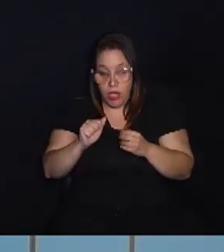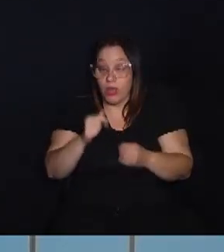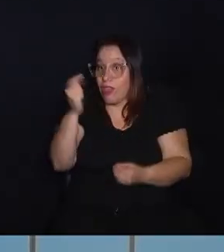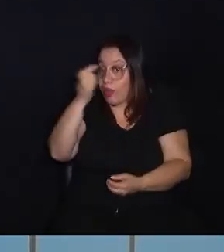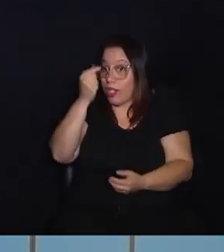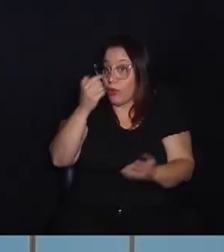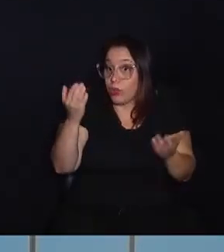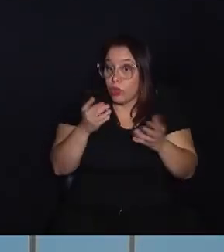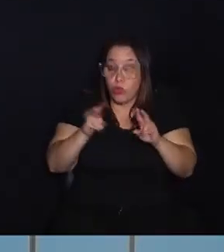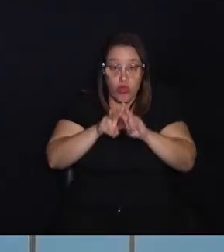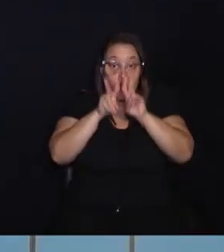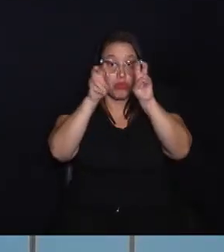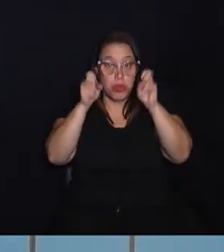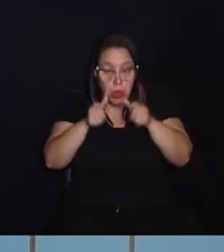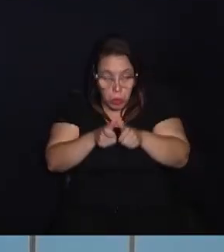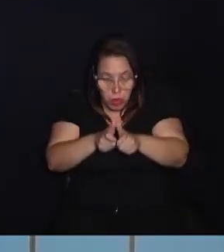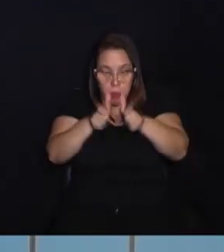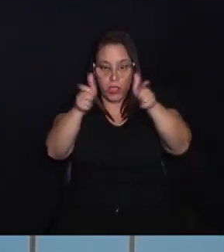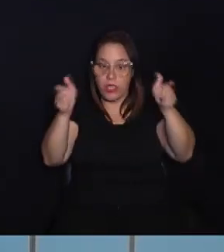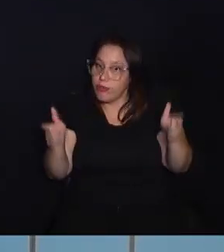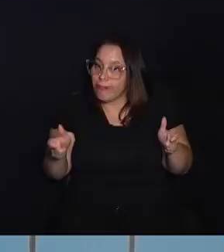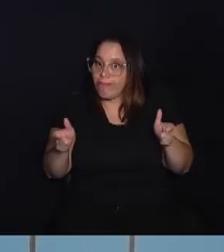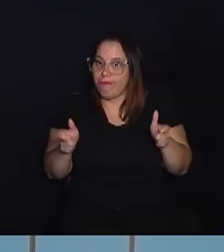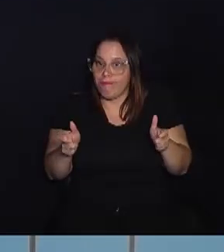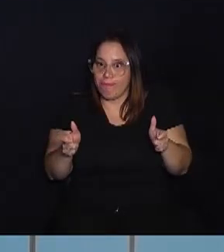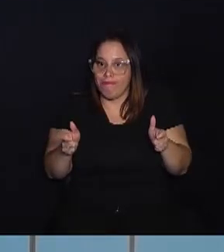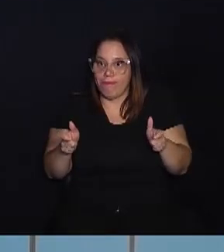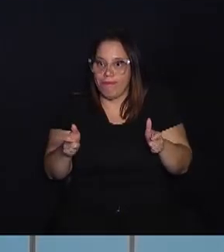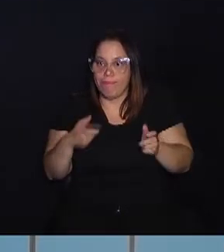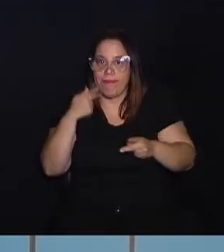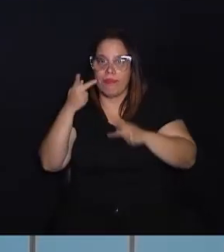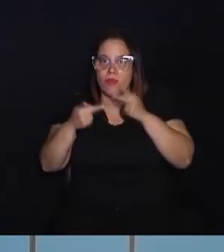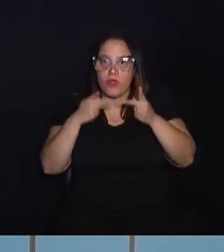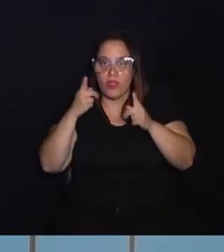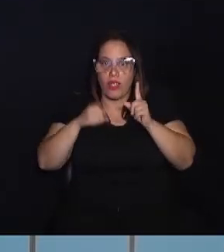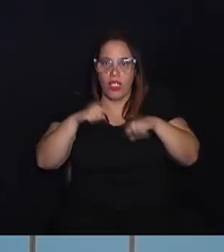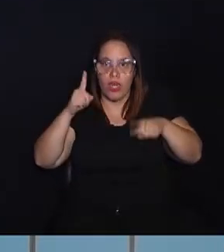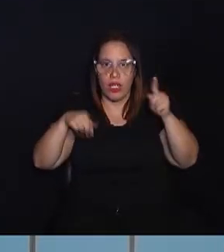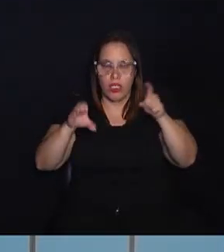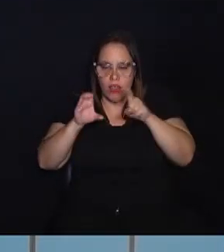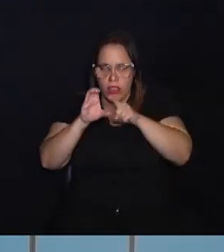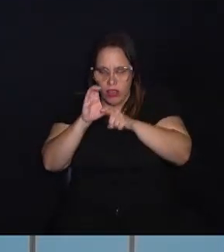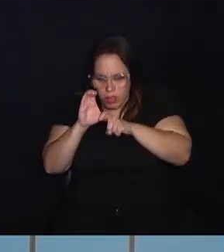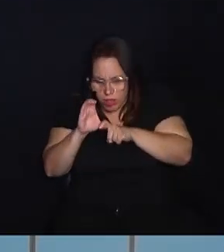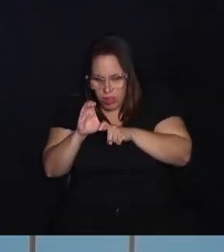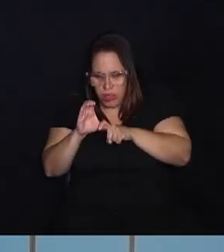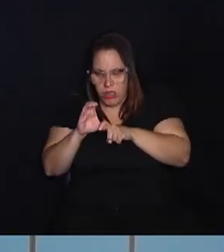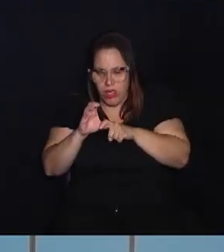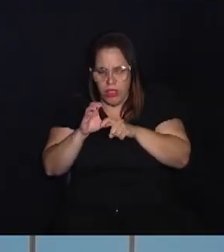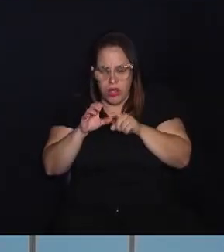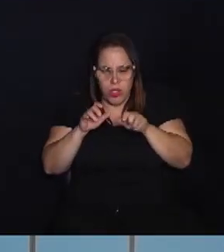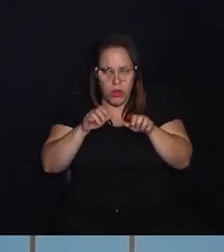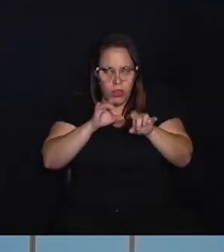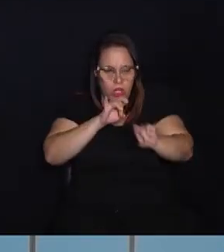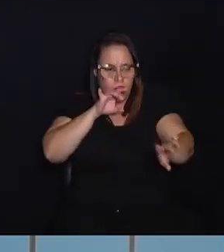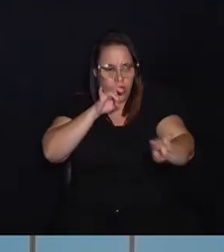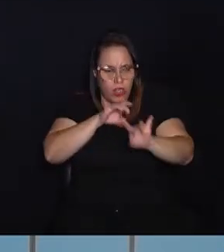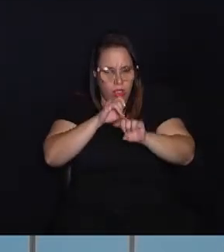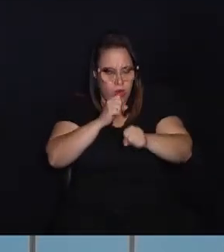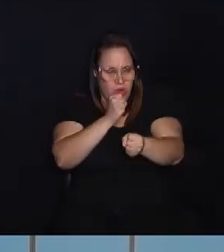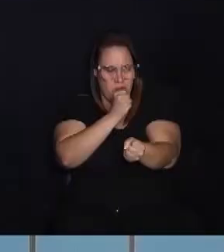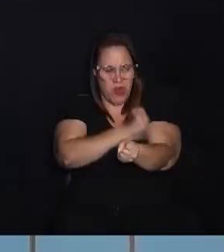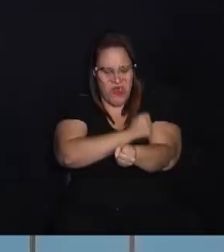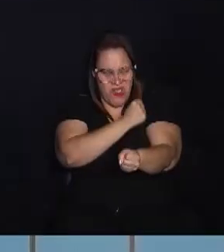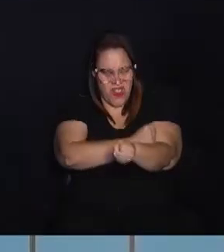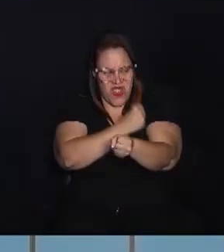Uma temática muito grande. Nós estamos falando sobre vários tipos de dependência, dependência digital, vício em